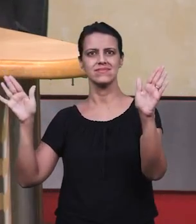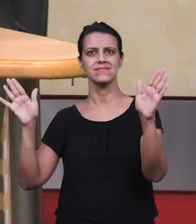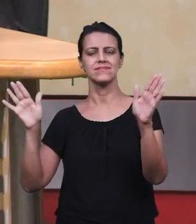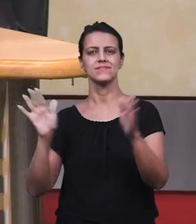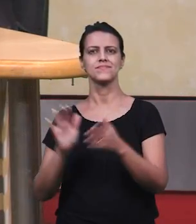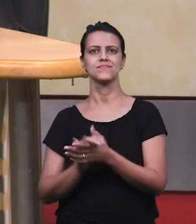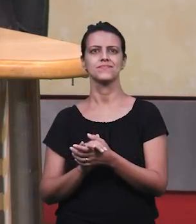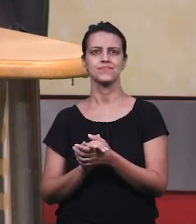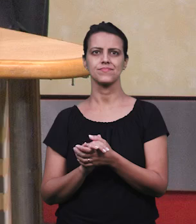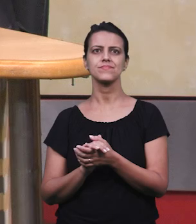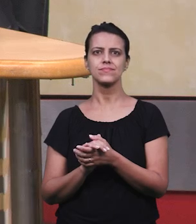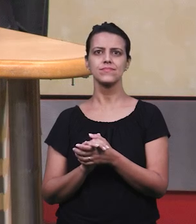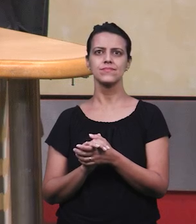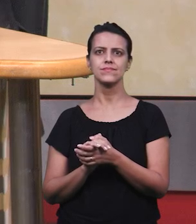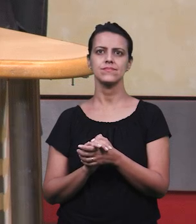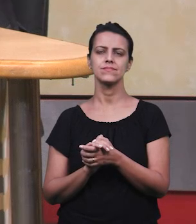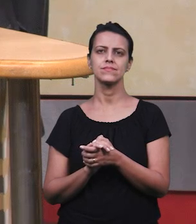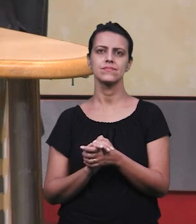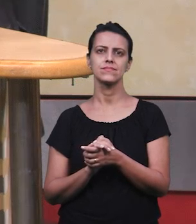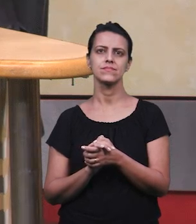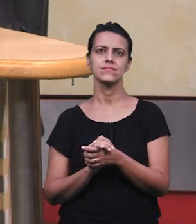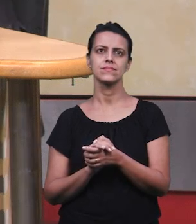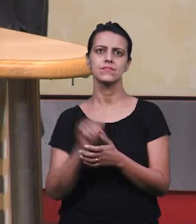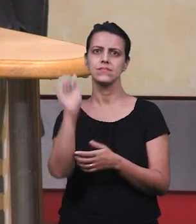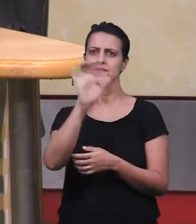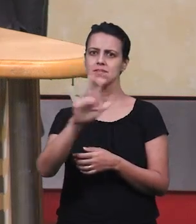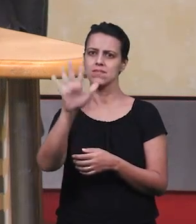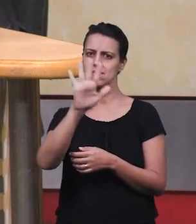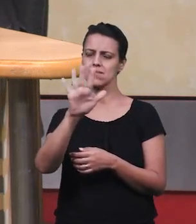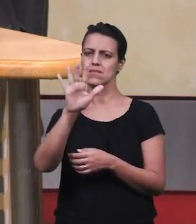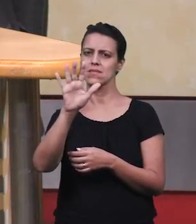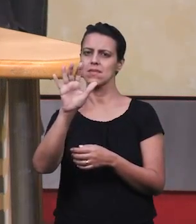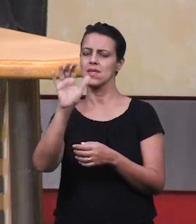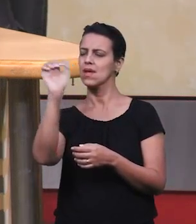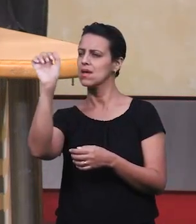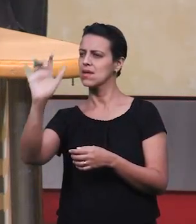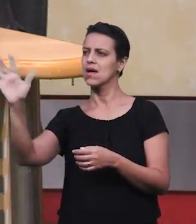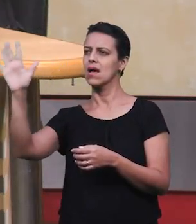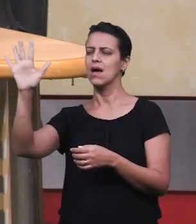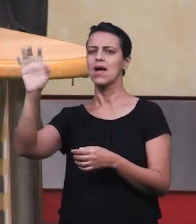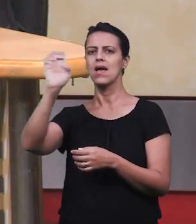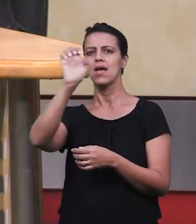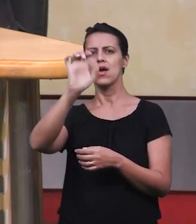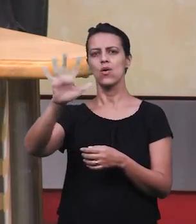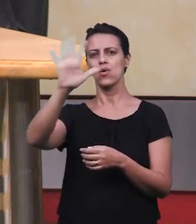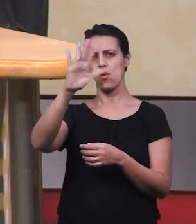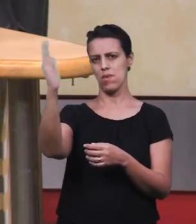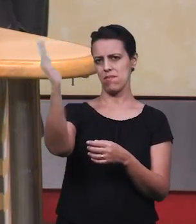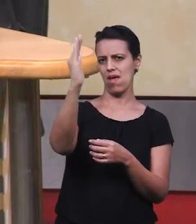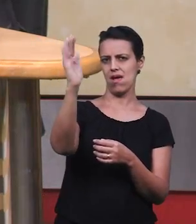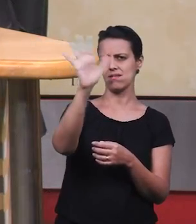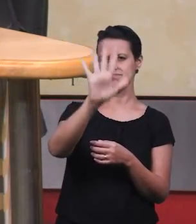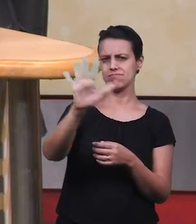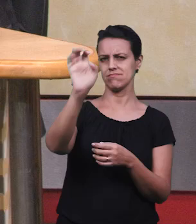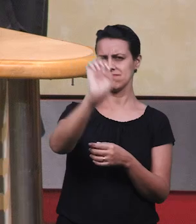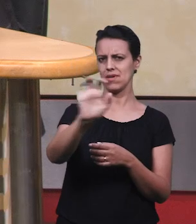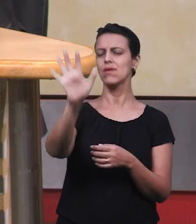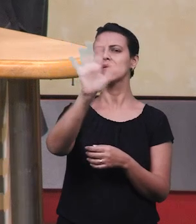na Europa oriental, né? E depois ocidental, desculpa, ocidental, né? Isso,